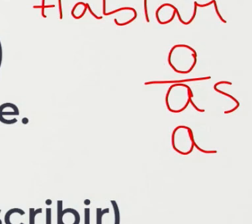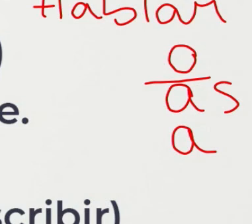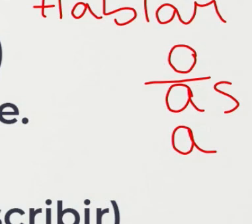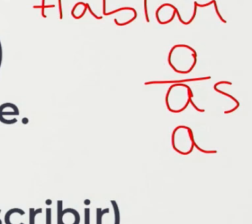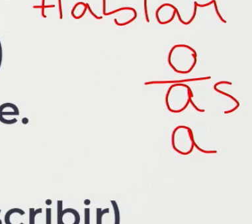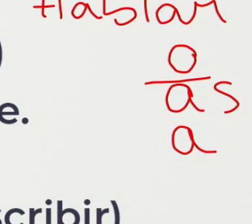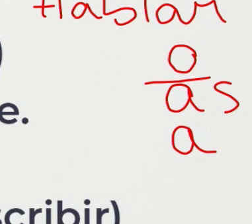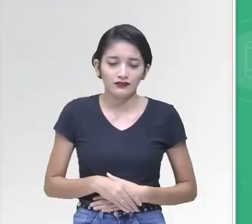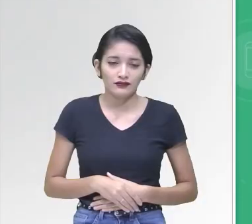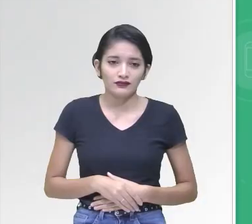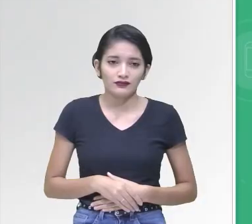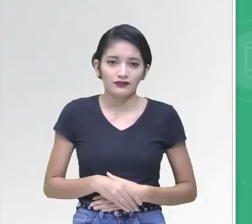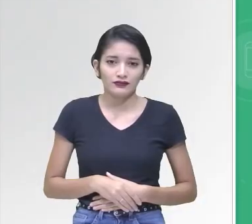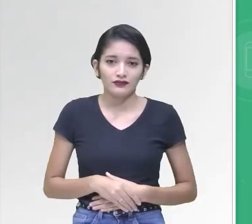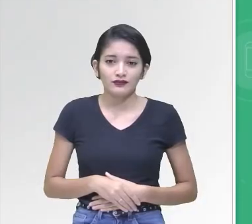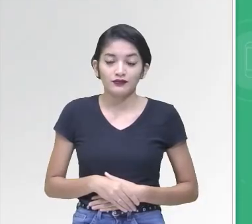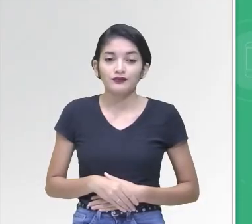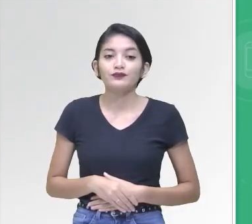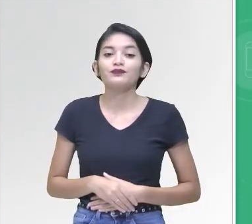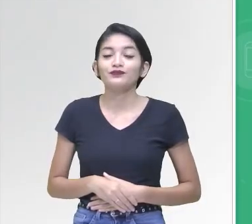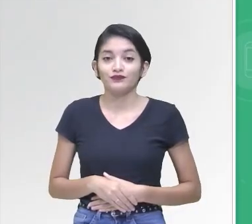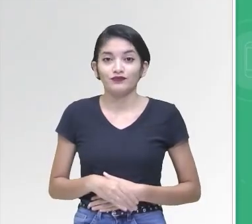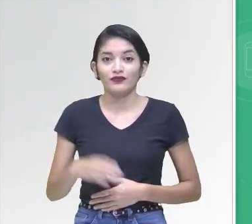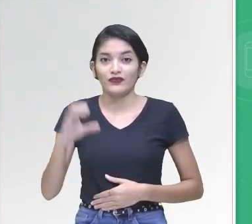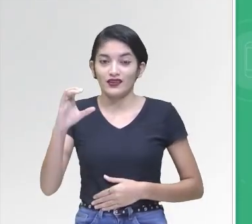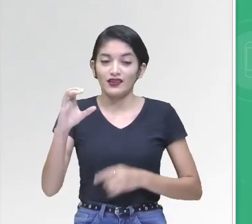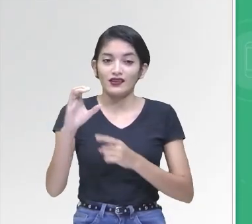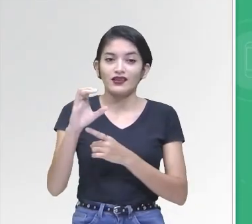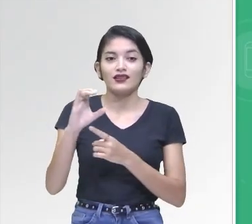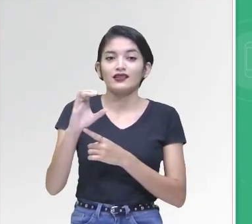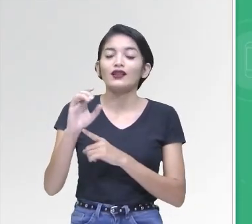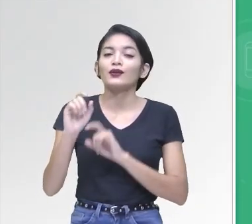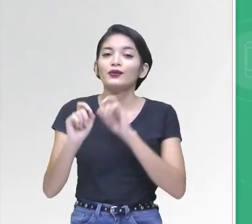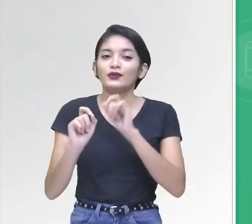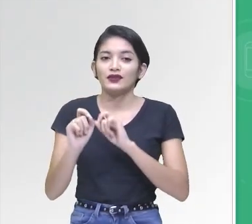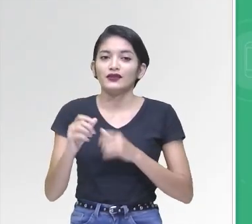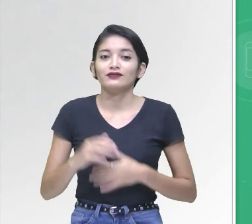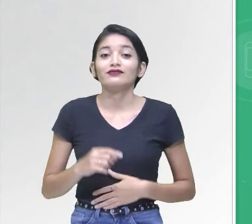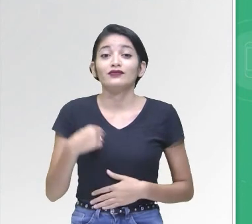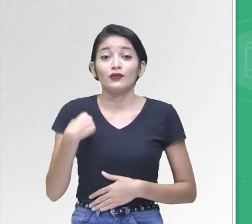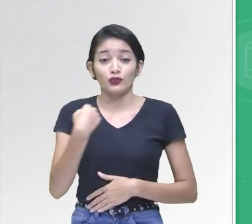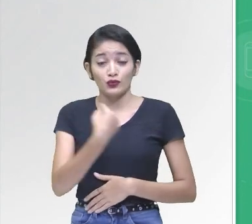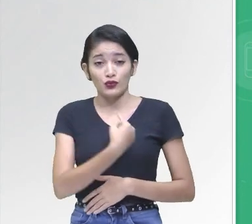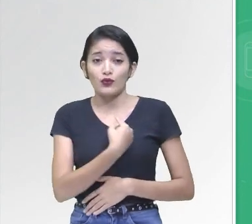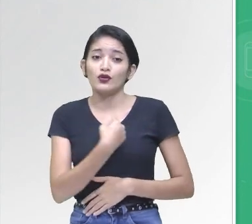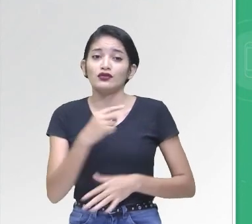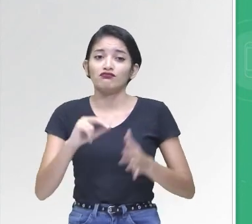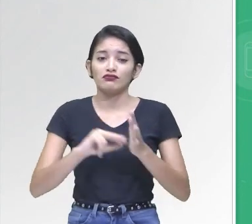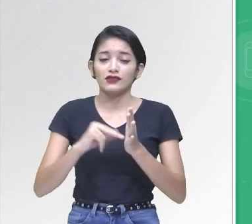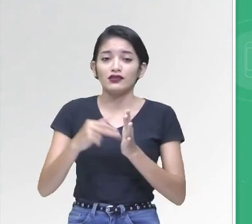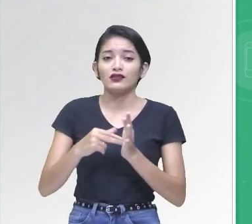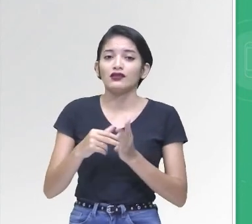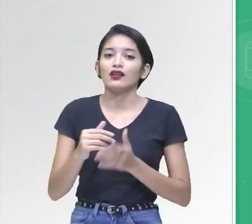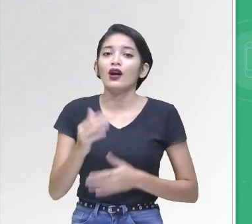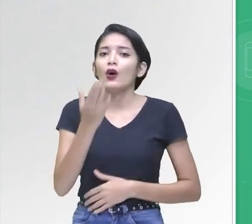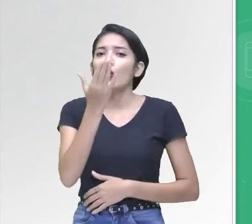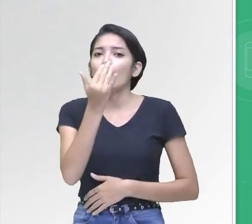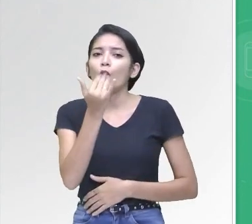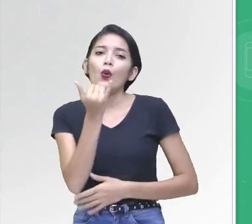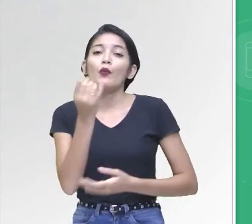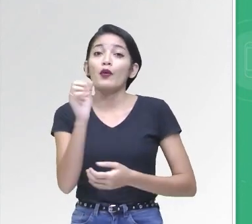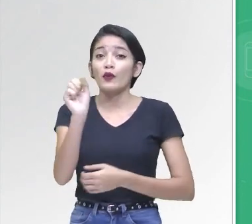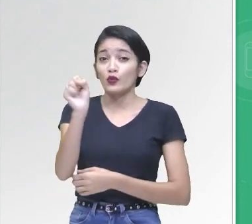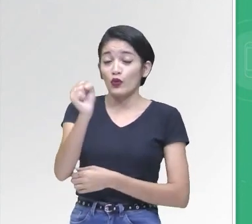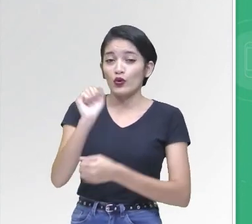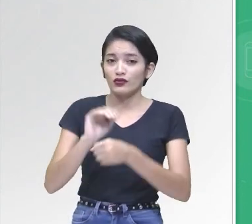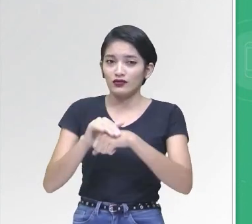Muito bem. Aqui nós temos agora, nosotros comemos a las 8 de la noche. Né? O